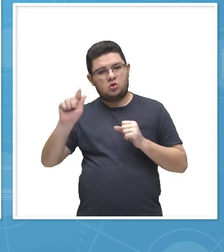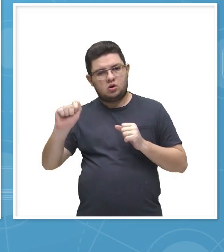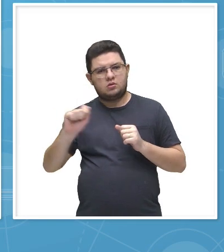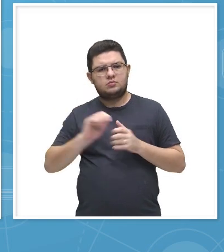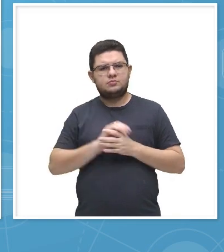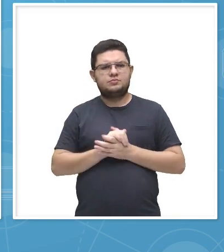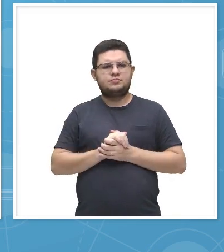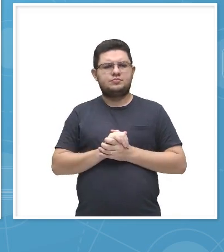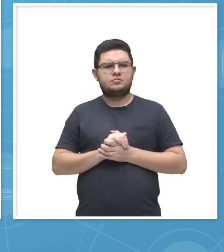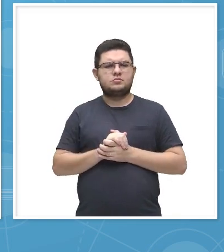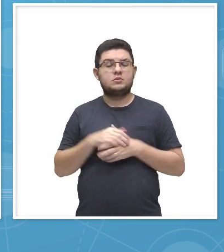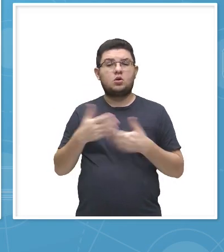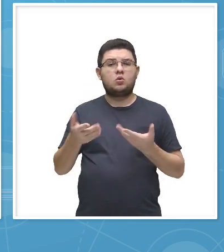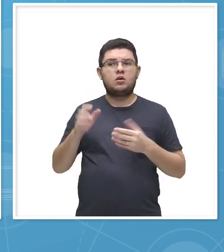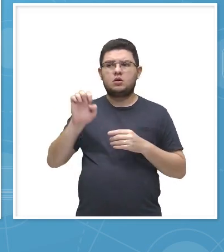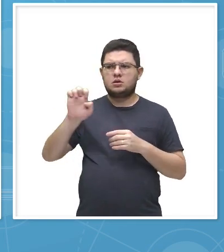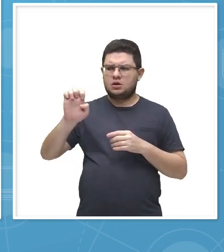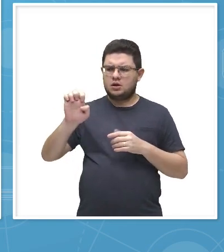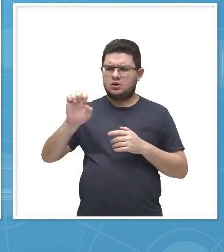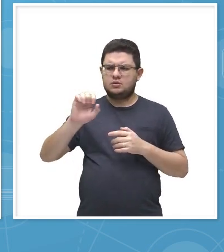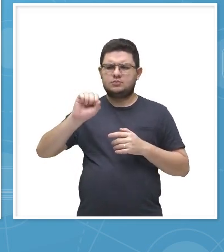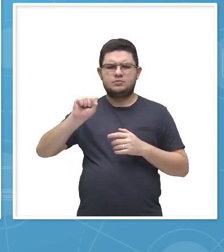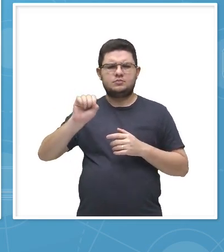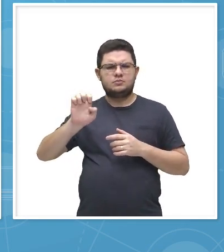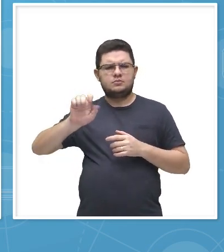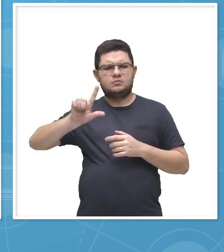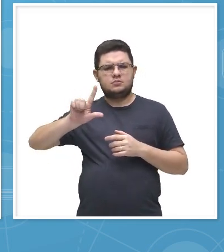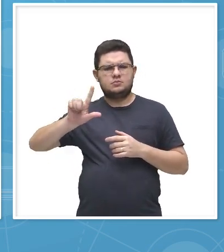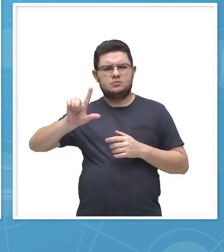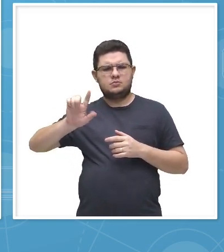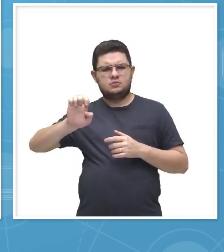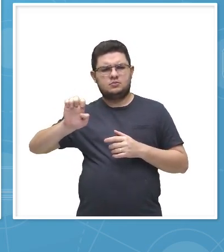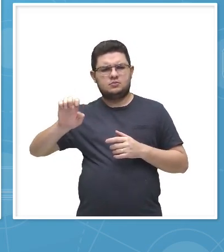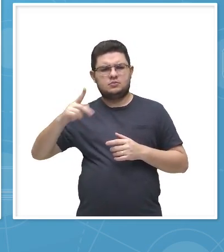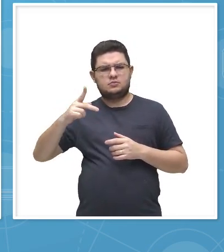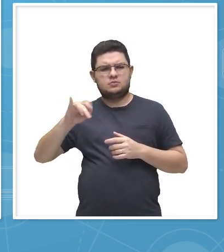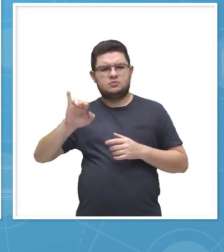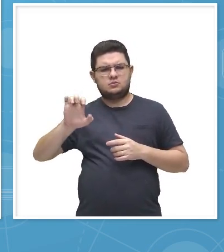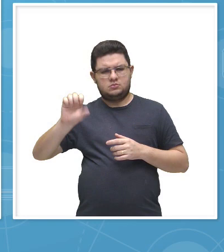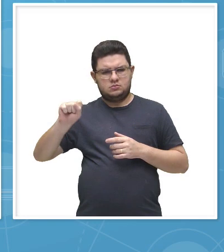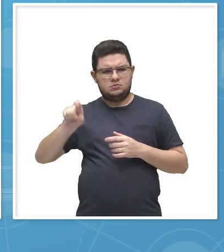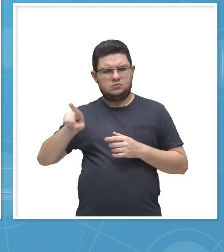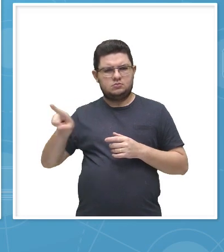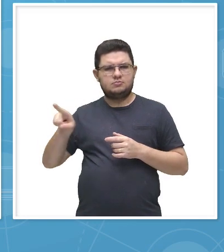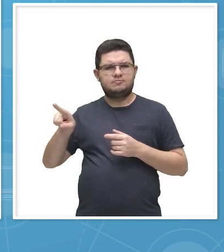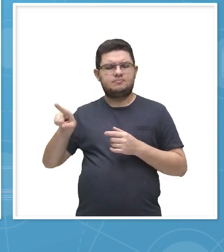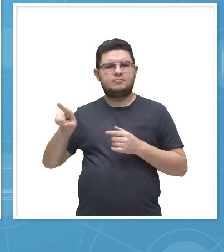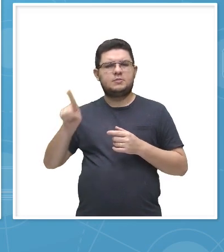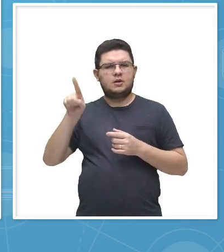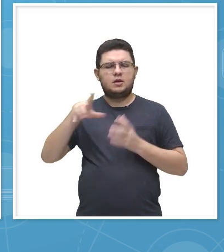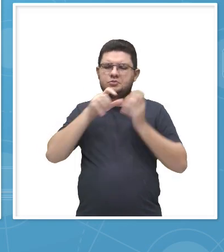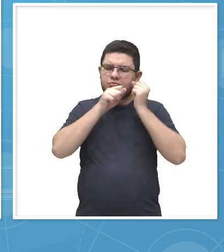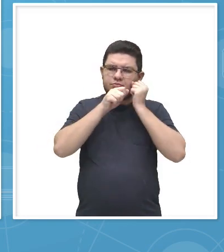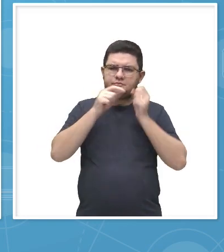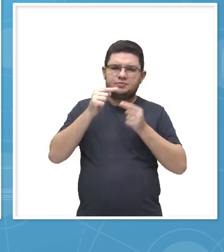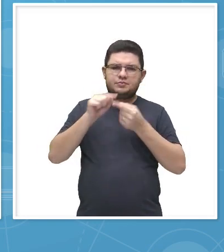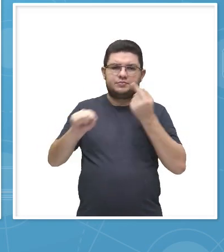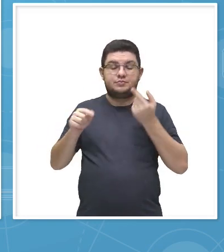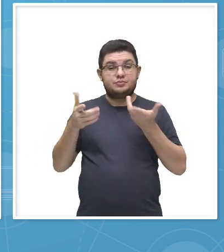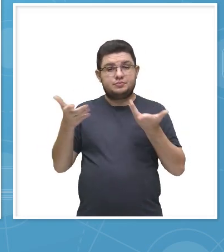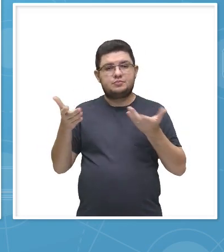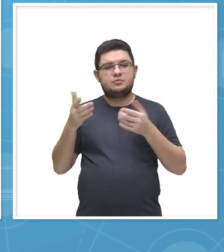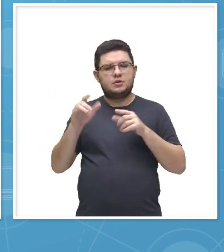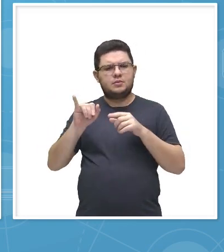Opa vai desliga é dormir agora slips com.is não dá muito certo aqui agora dizia o verbo